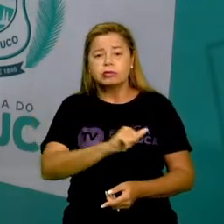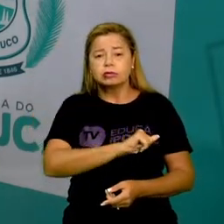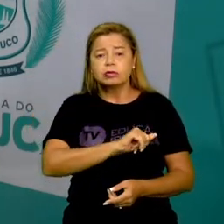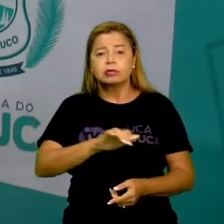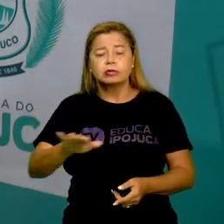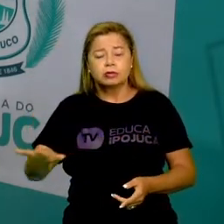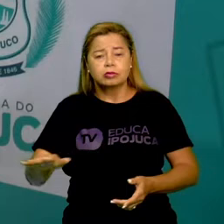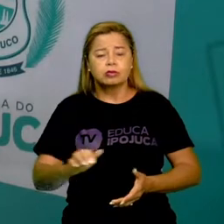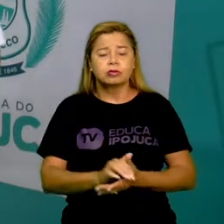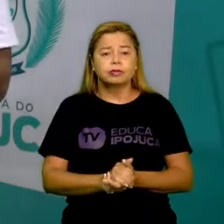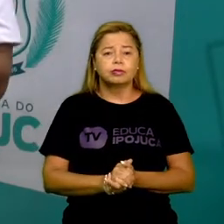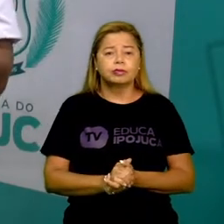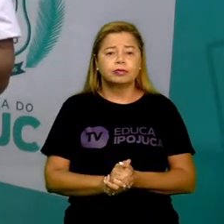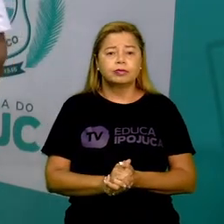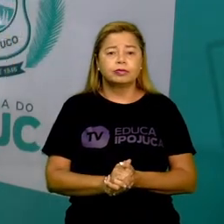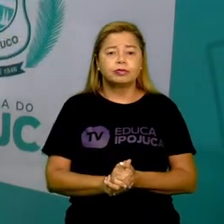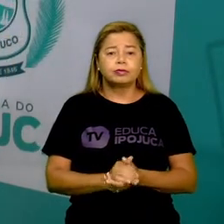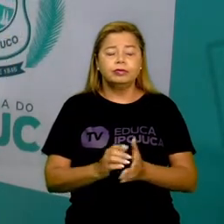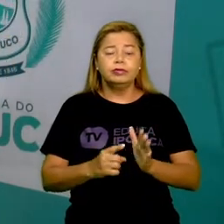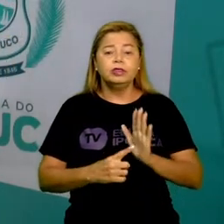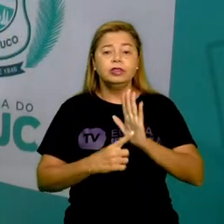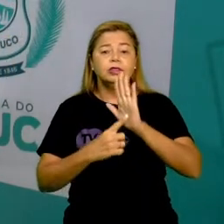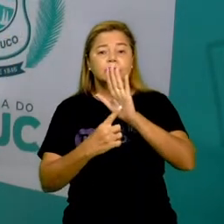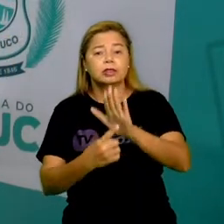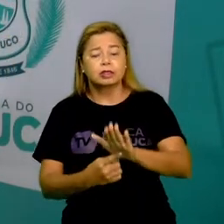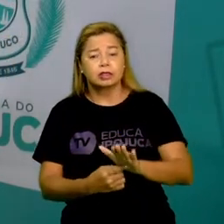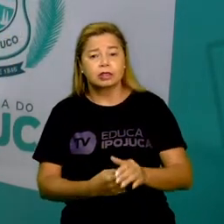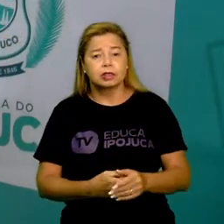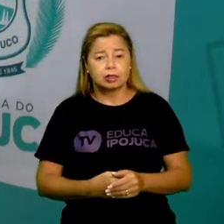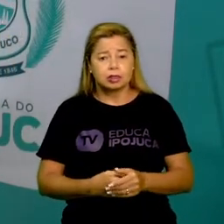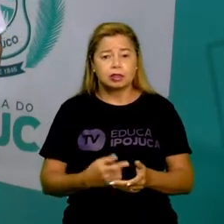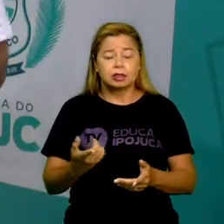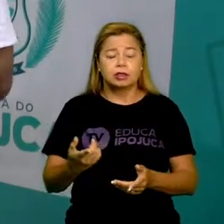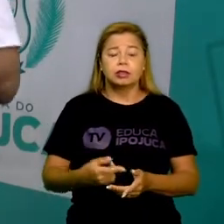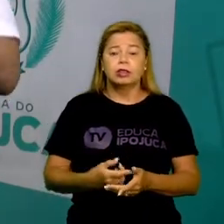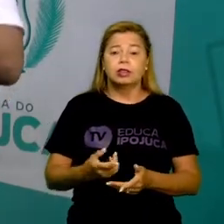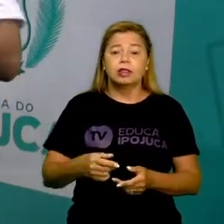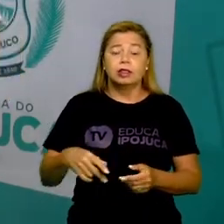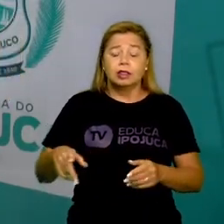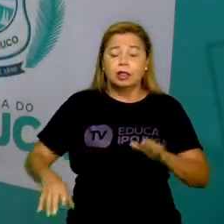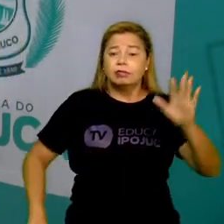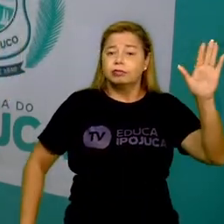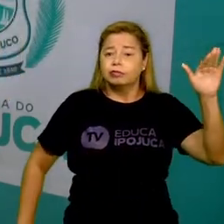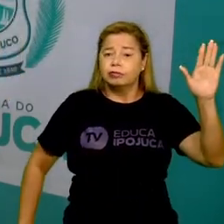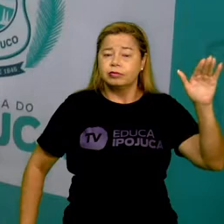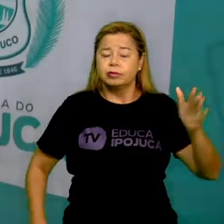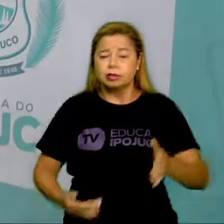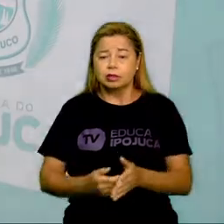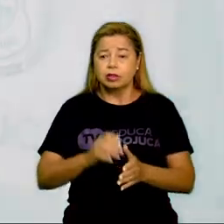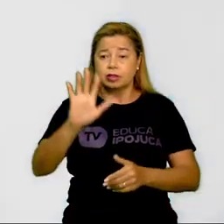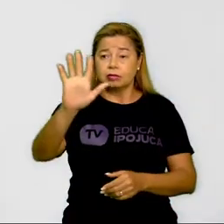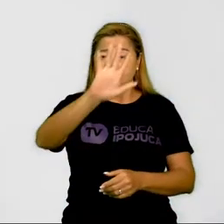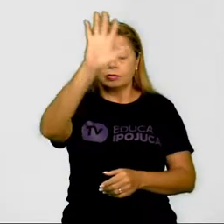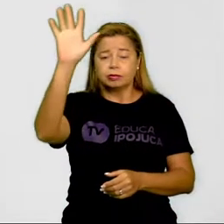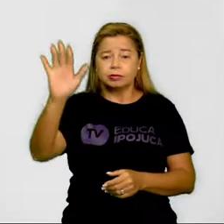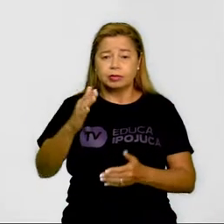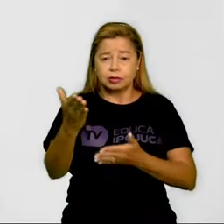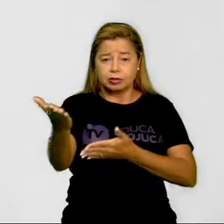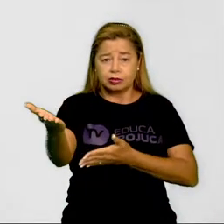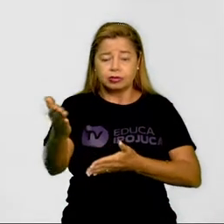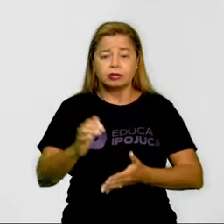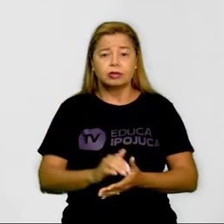entorno. E aí eu trago mais uma imagem do seu litoral aqui, que é maravilhoso. Olha só.